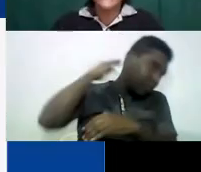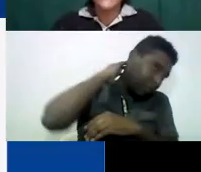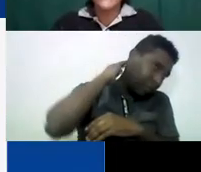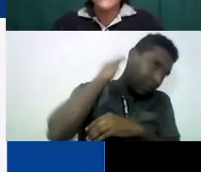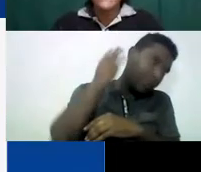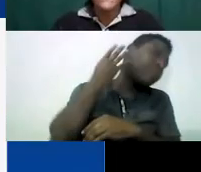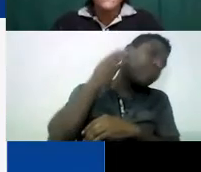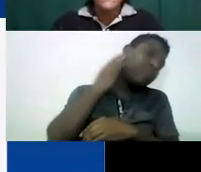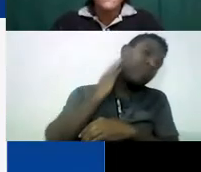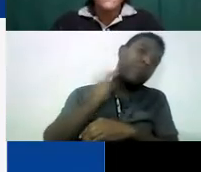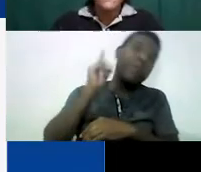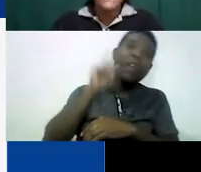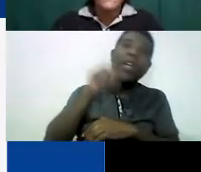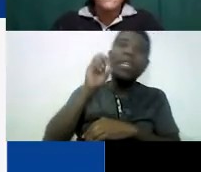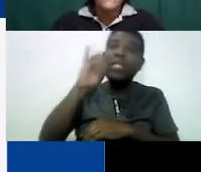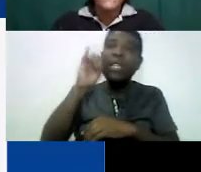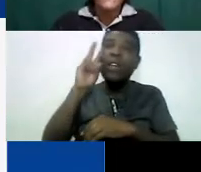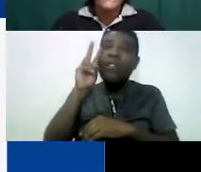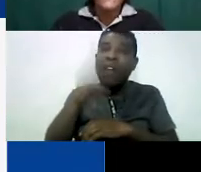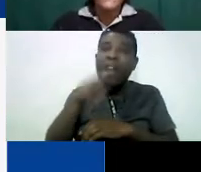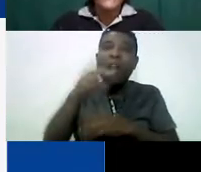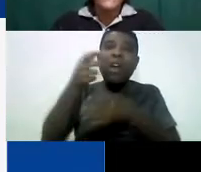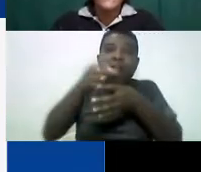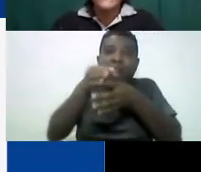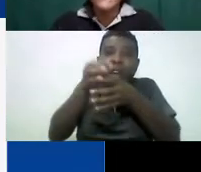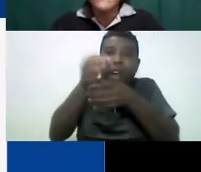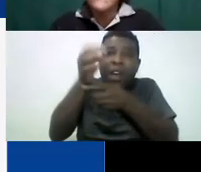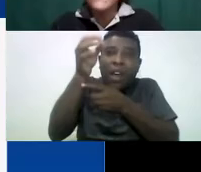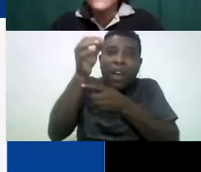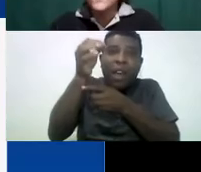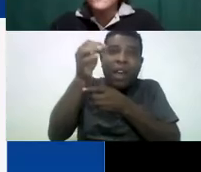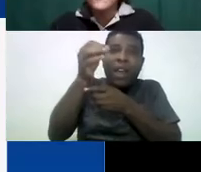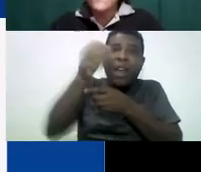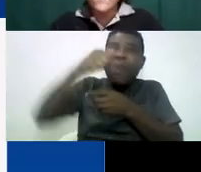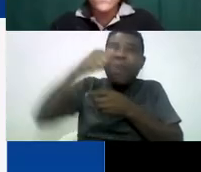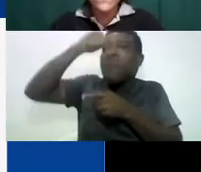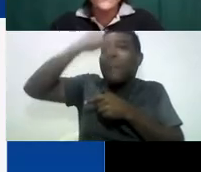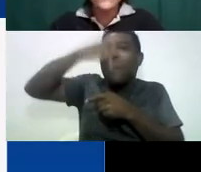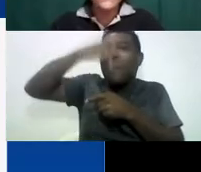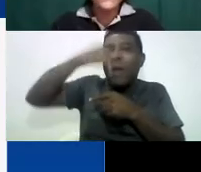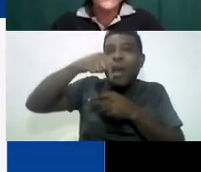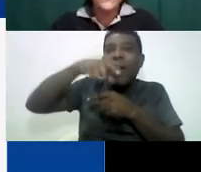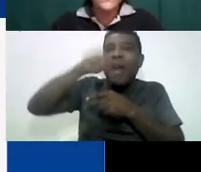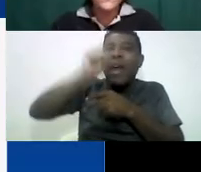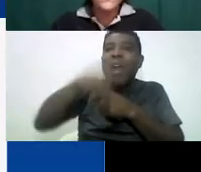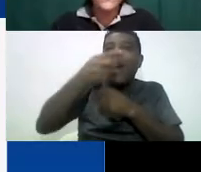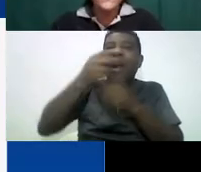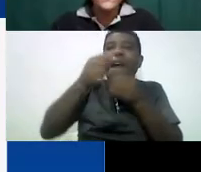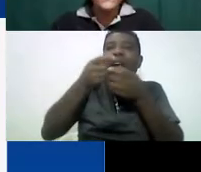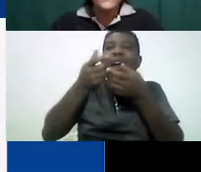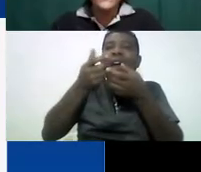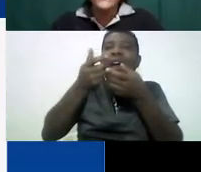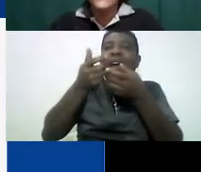do peru, seria essa musculatura que fica envolvida aqui, seria aquela carninha que tem no pescoço do